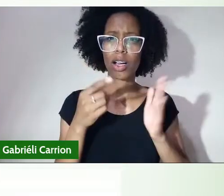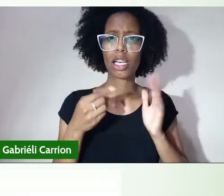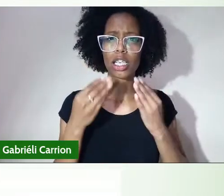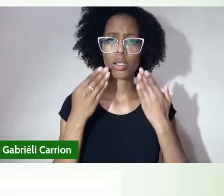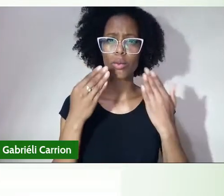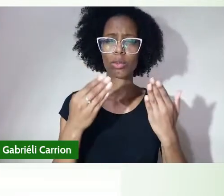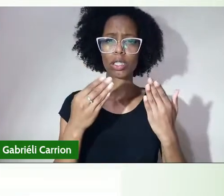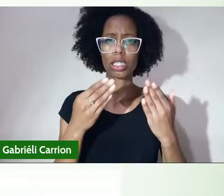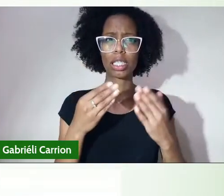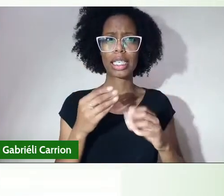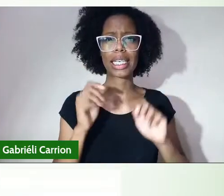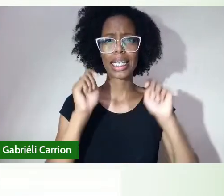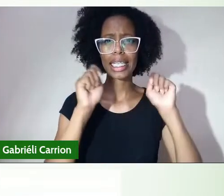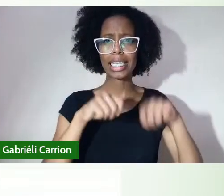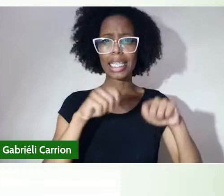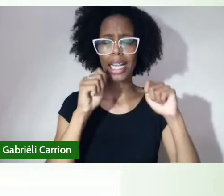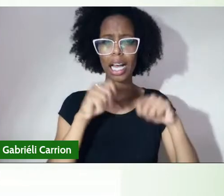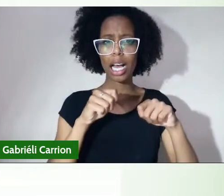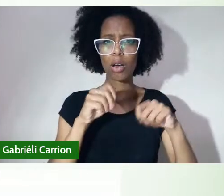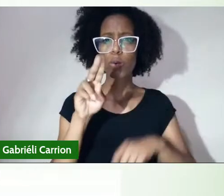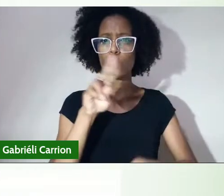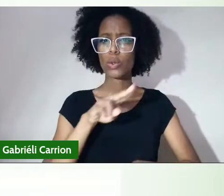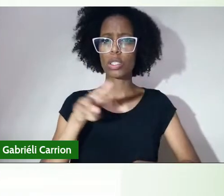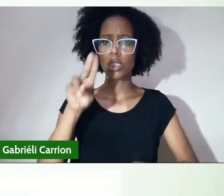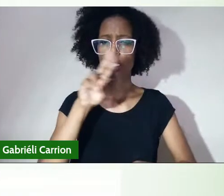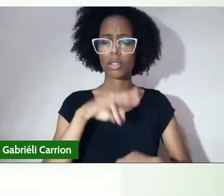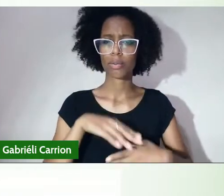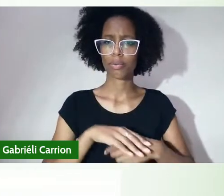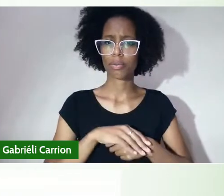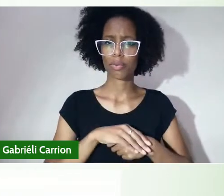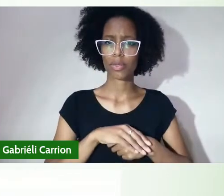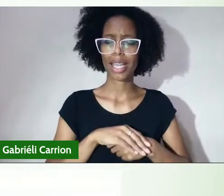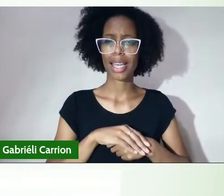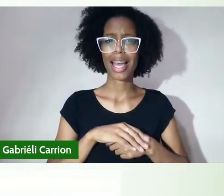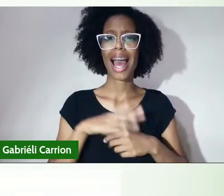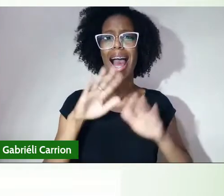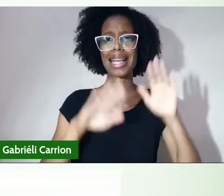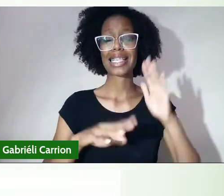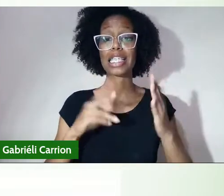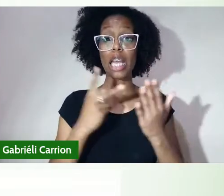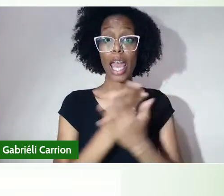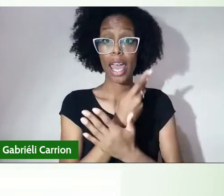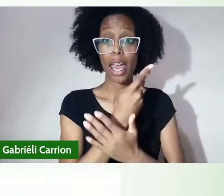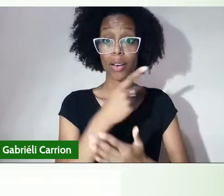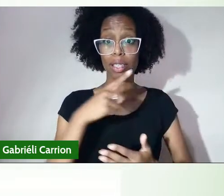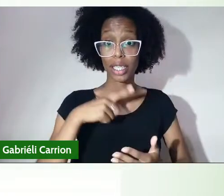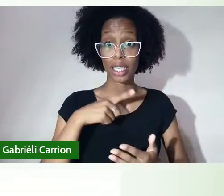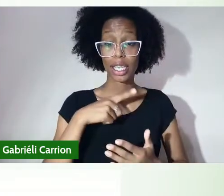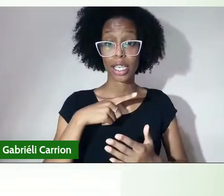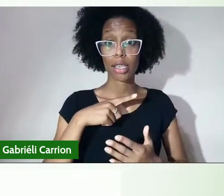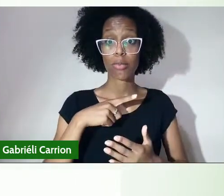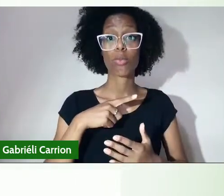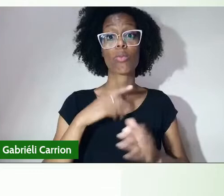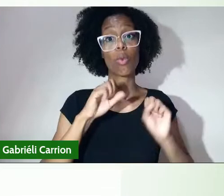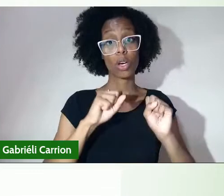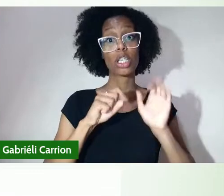essa possibilidade de a gente utilizar os erros dentro do processo de aprendizado, né? Essa é uma das coisas